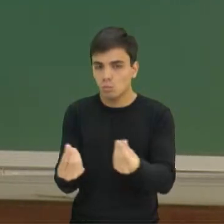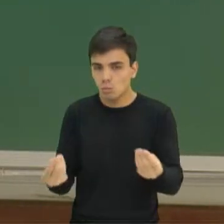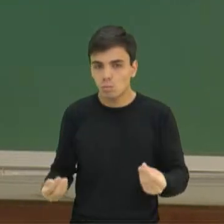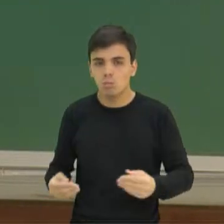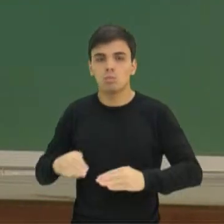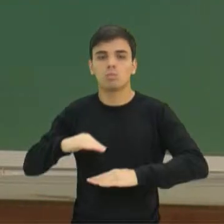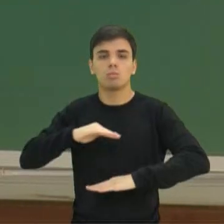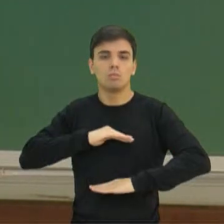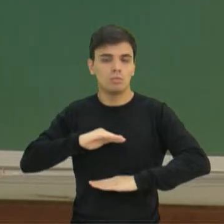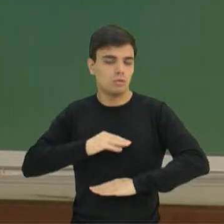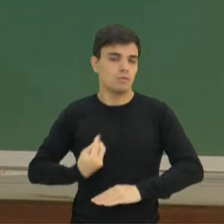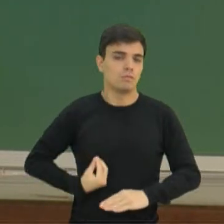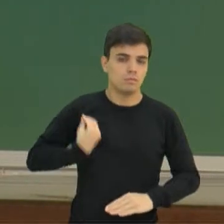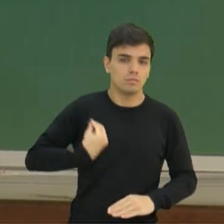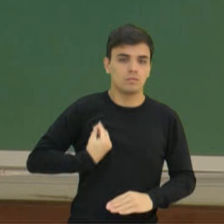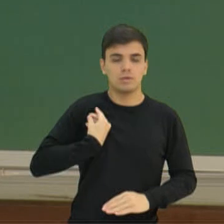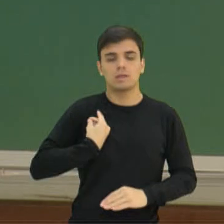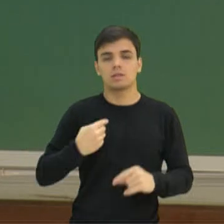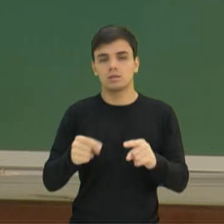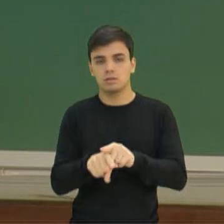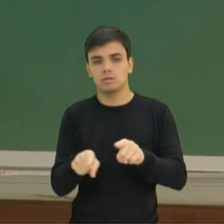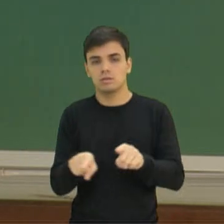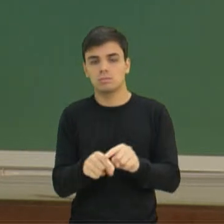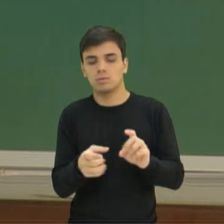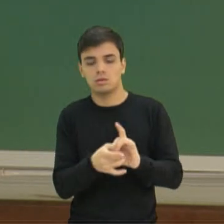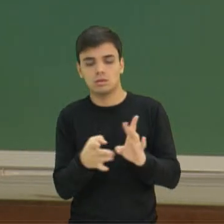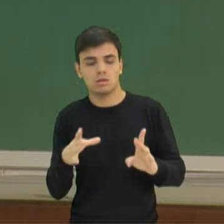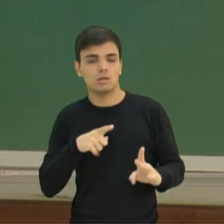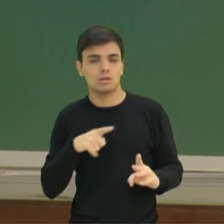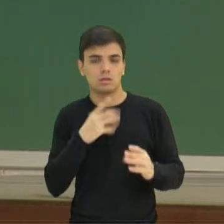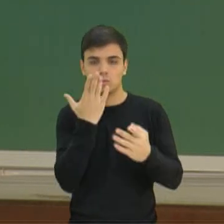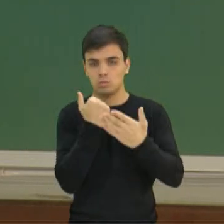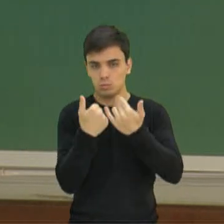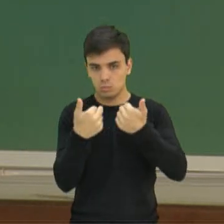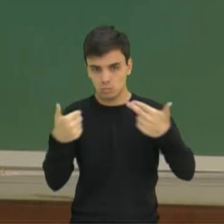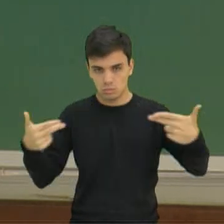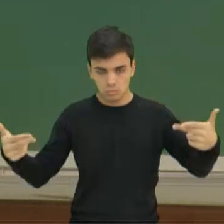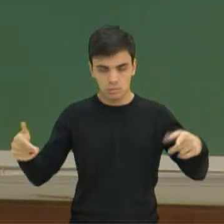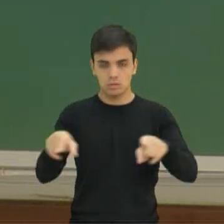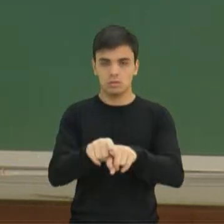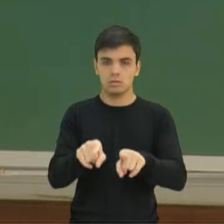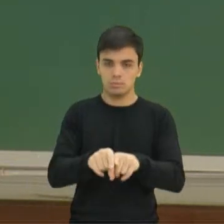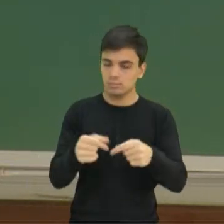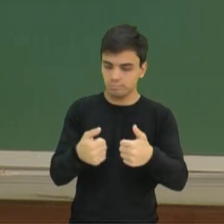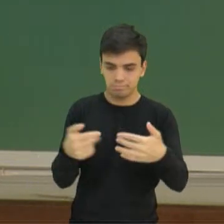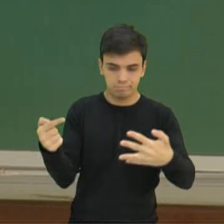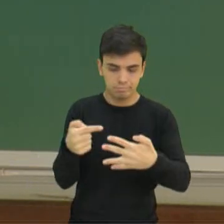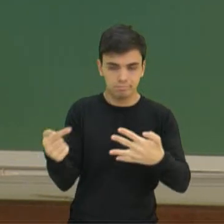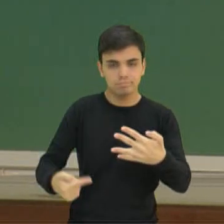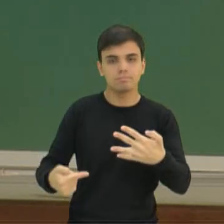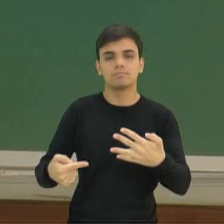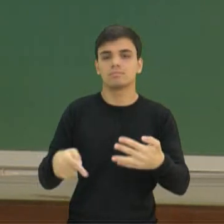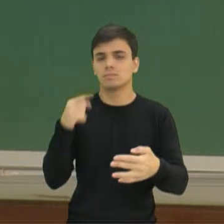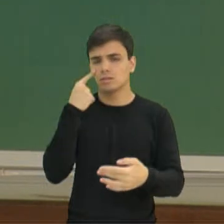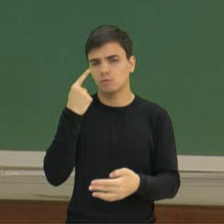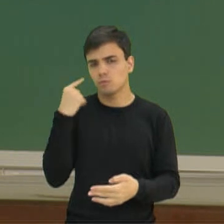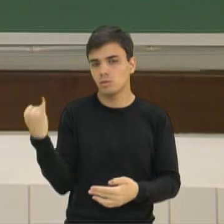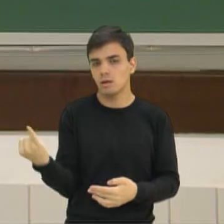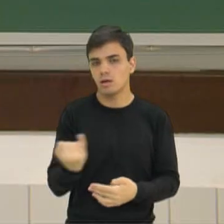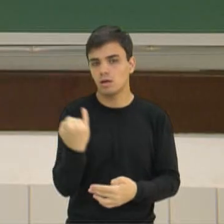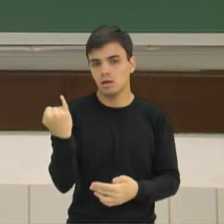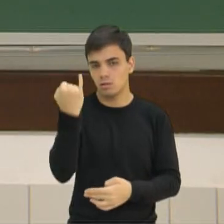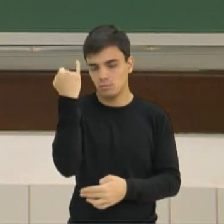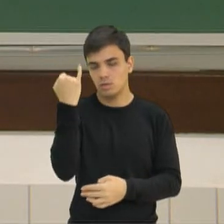a disponibilidade de recursos, de alimentos e tudo mais que a gente sabe nesse sentido. Então vejam a importância